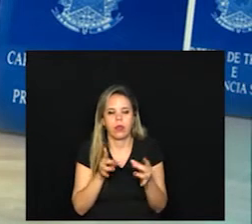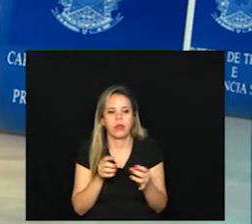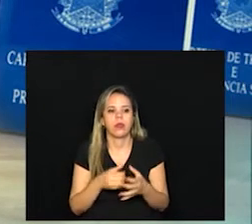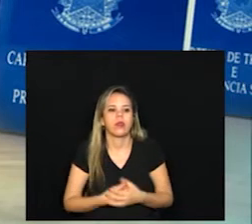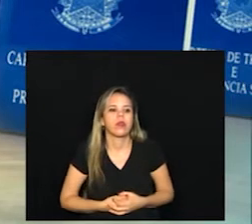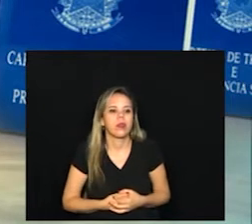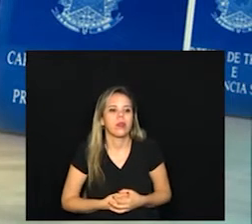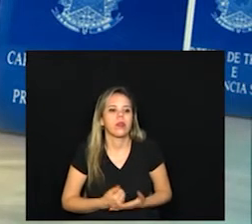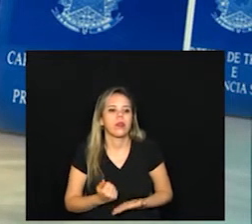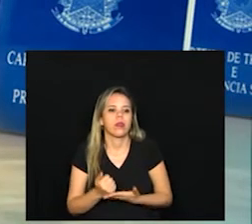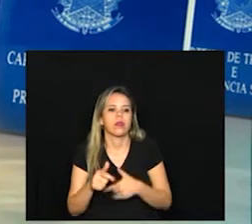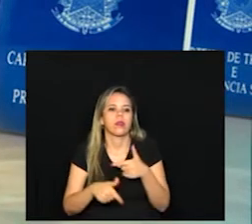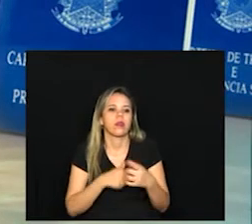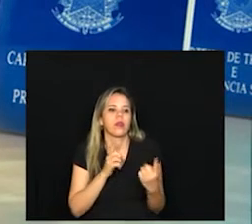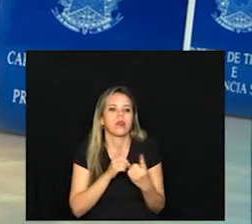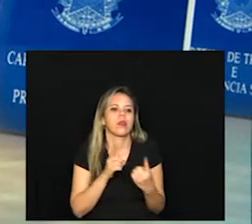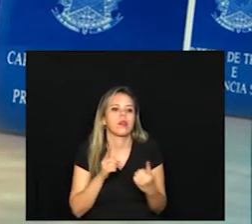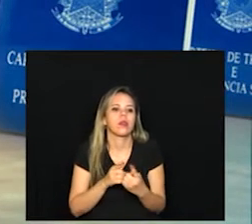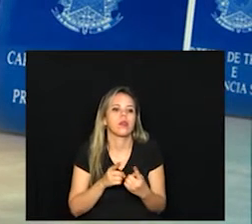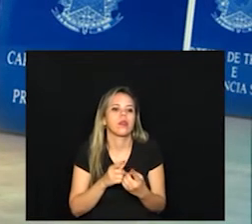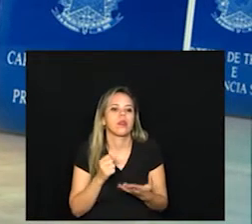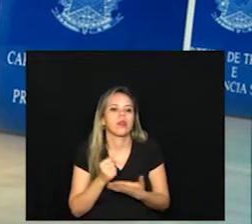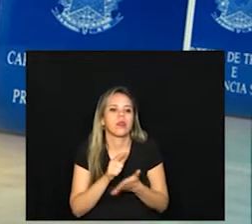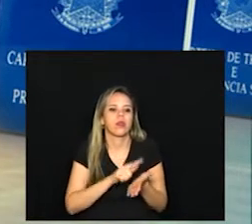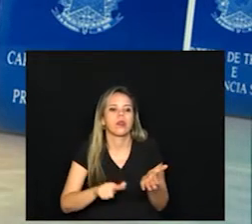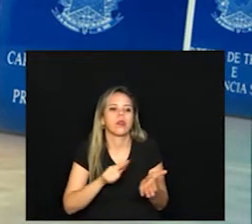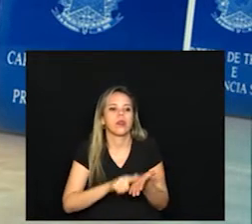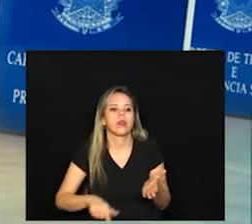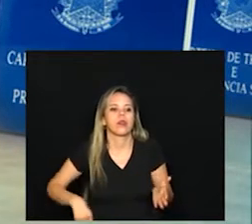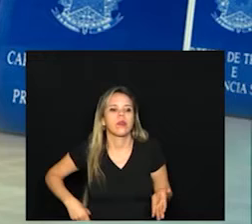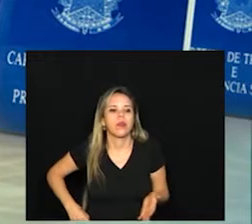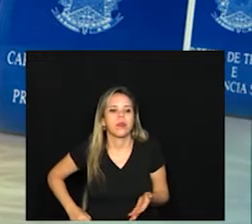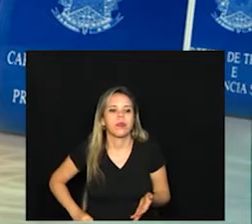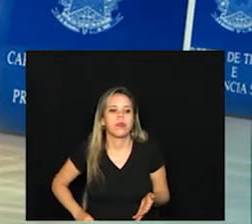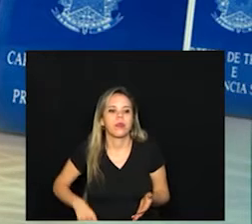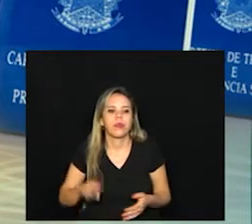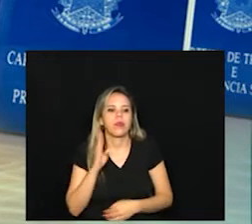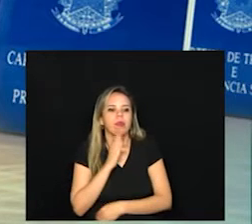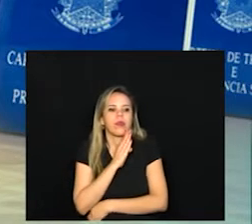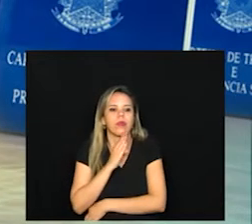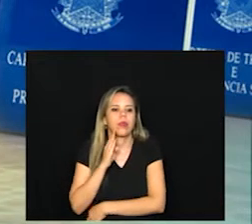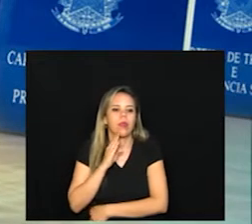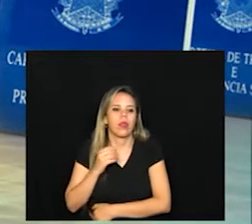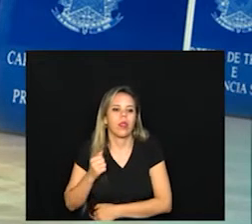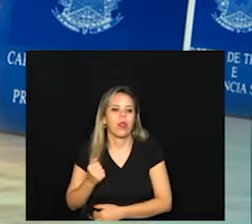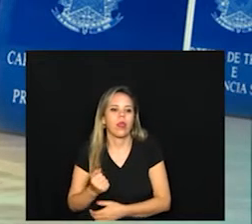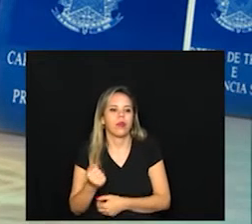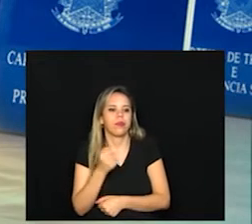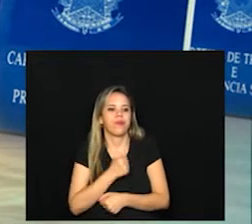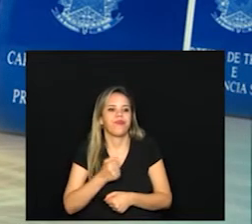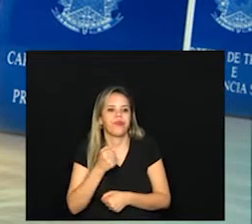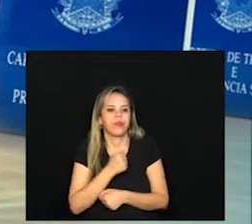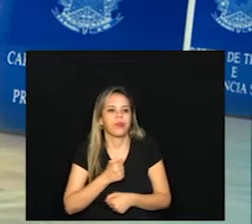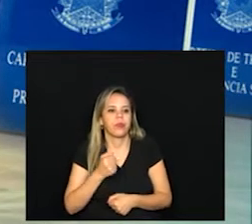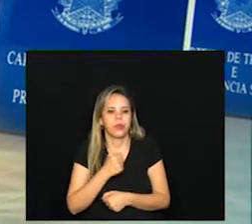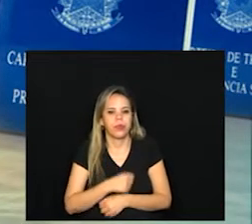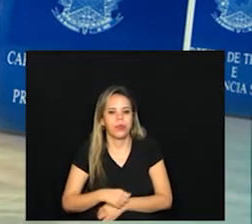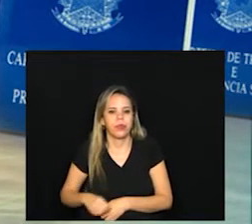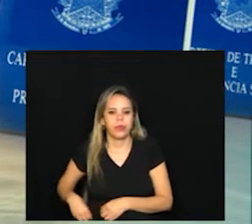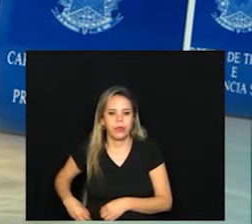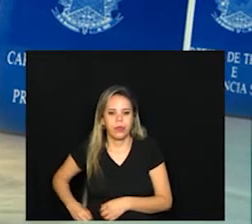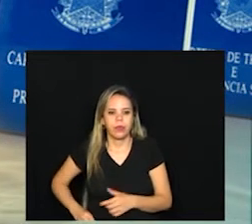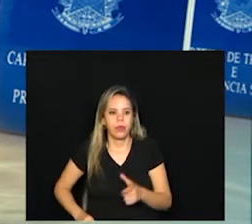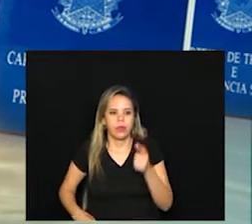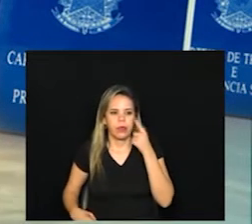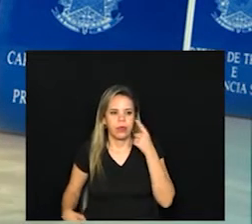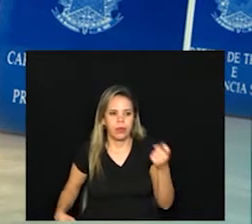bebidas, auxiliar de operações, auxiliar de limpeza, bartender, ajudante de cozinha e cozinheira. Quem